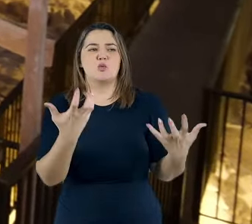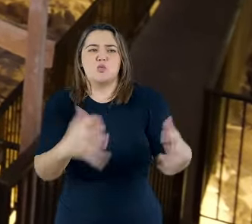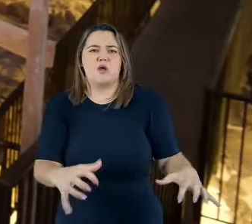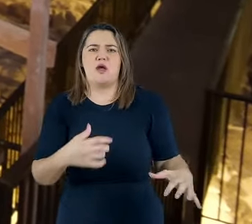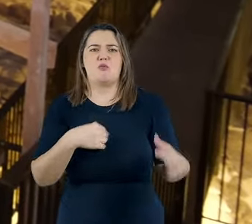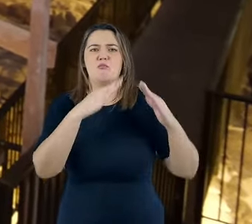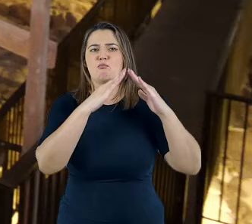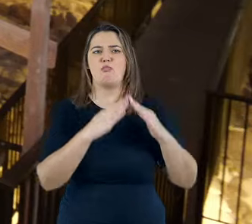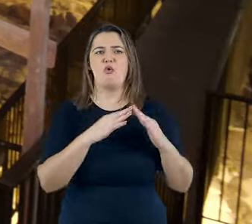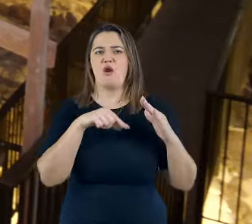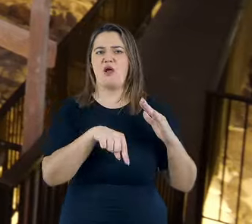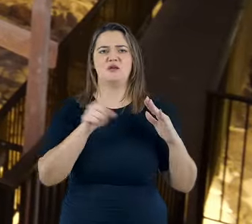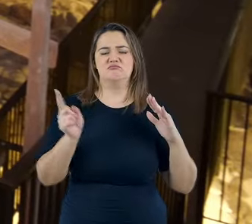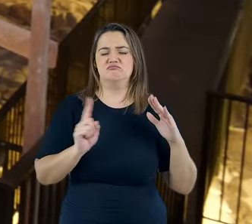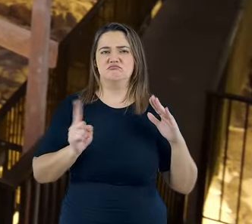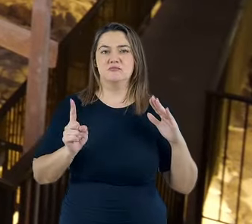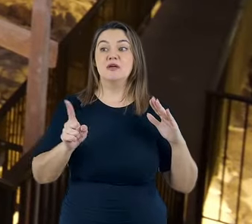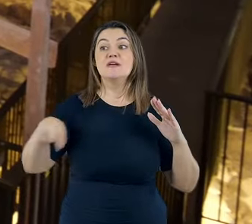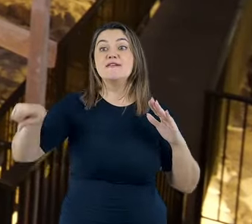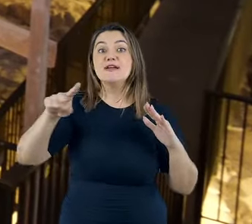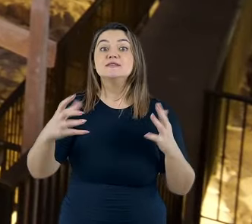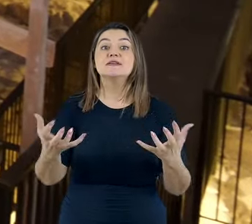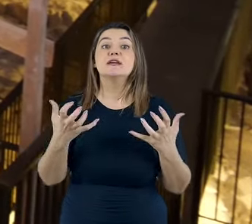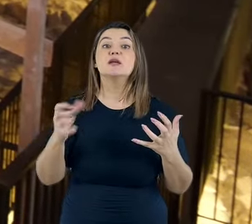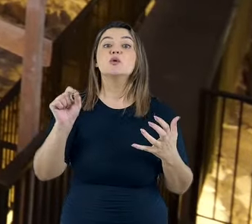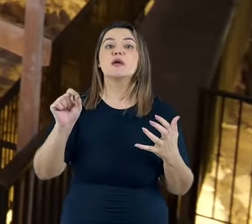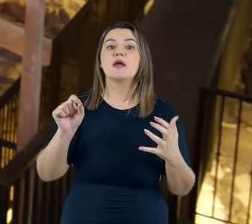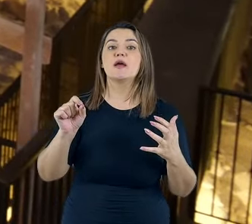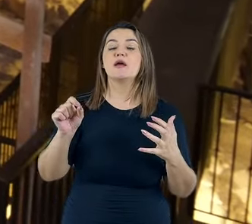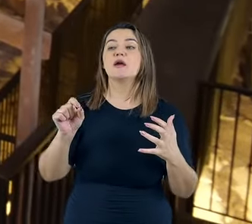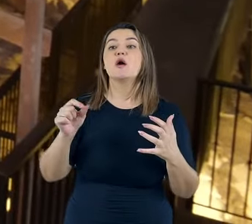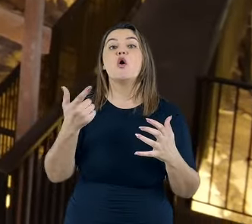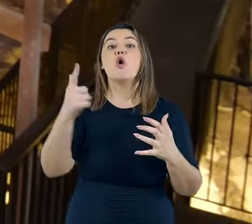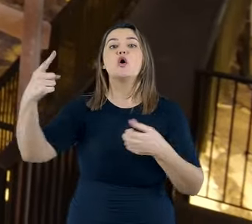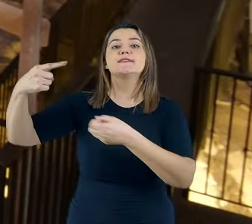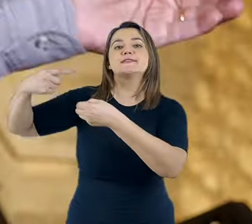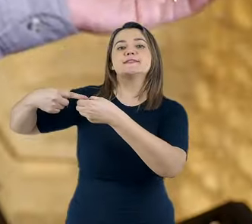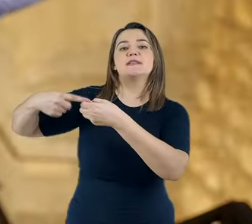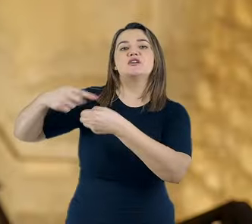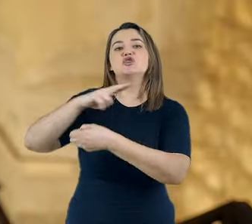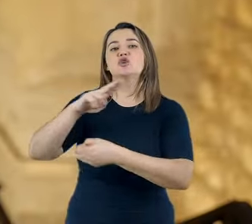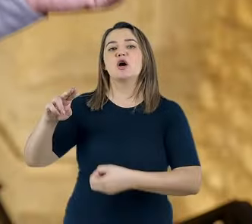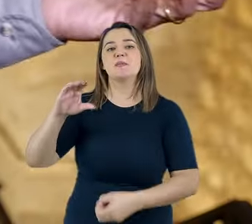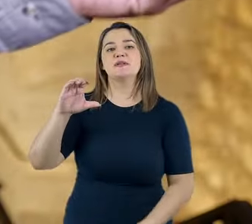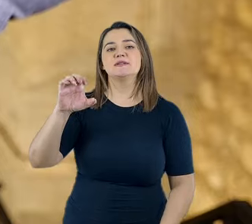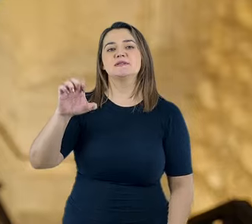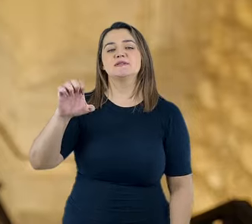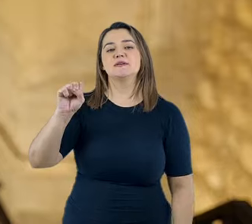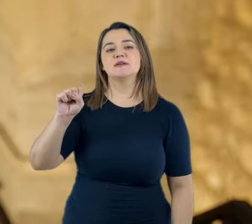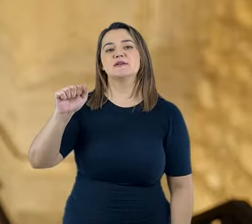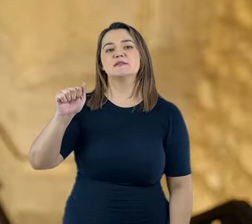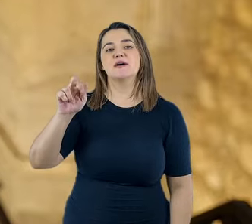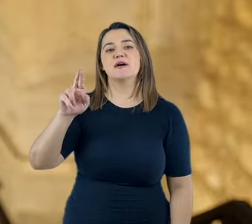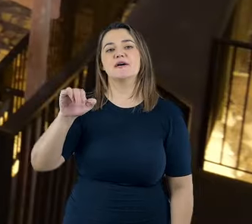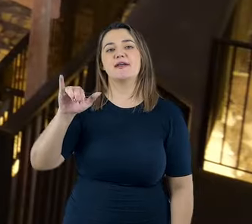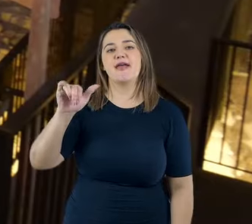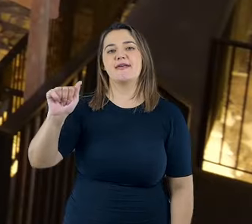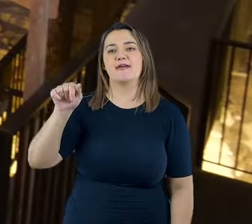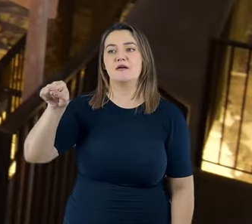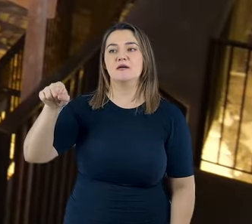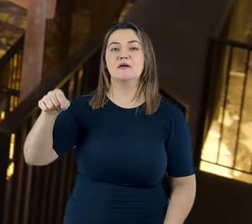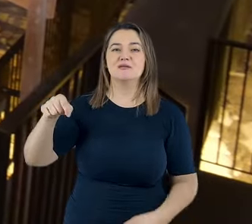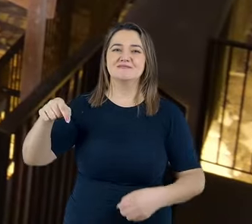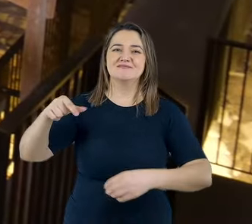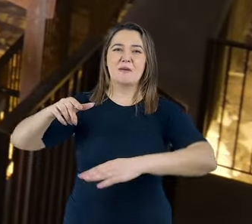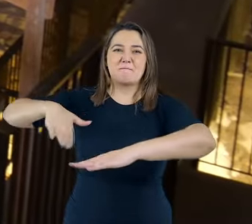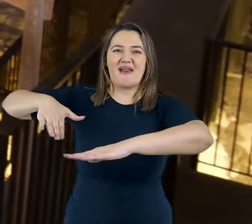Eles não queriam morar aqui. Então, eles preferiram morar em Cesareia Marítima, uma fortaleza que Herodes havia construído ali